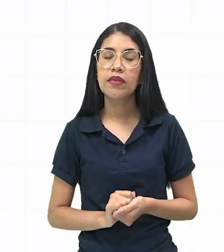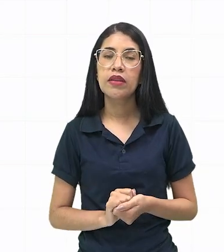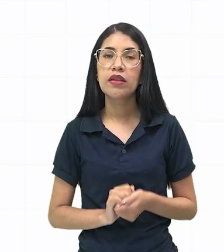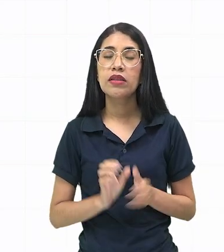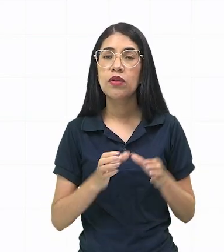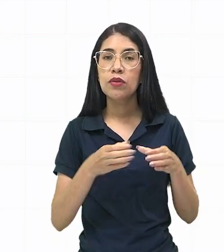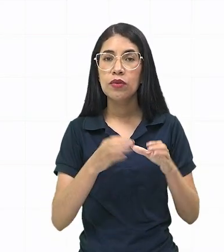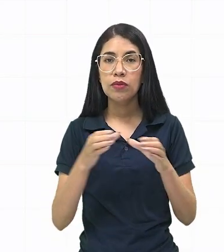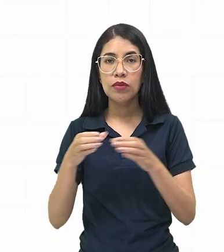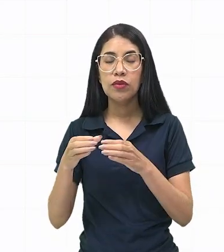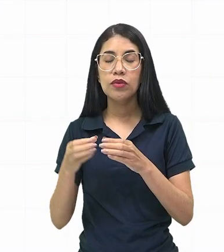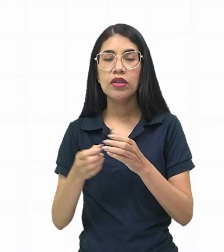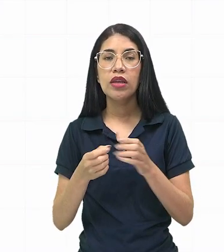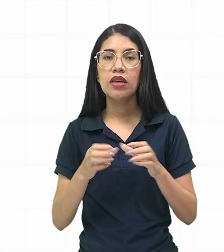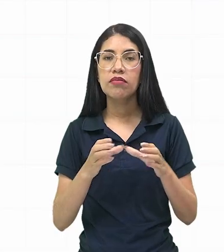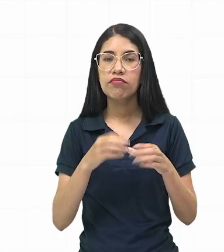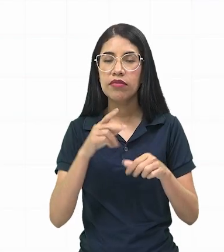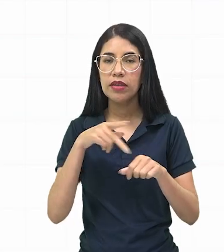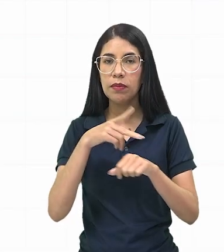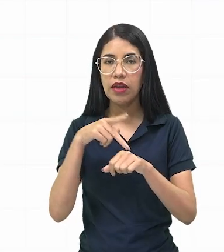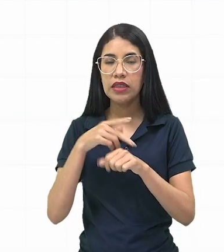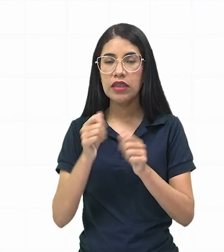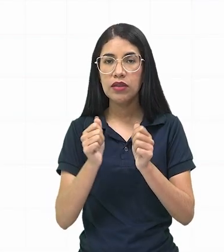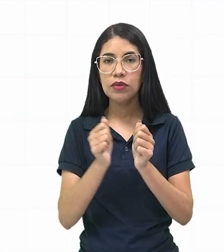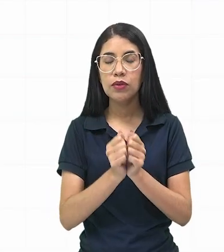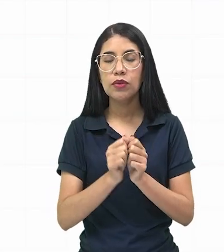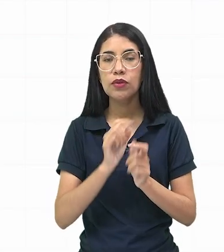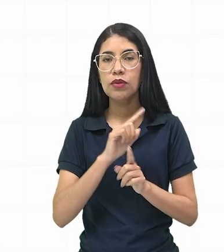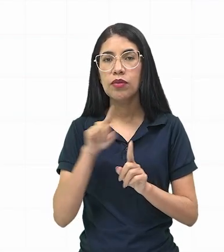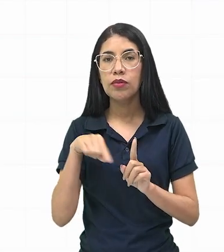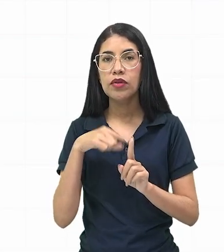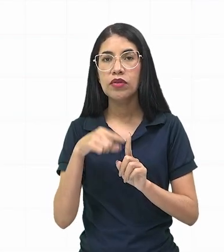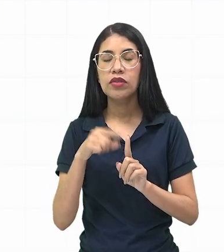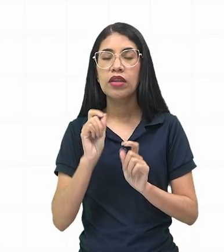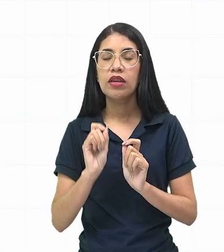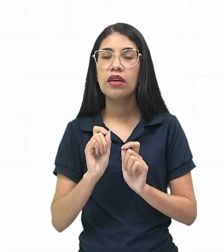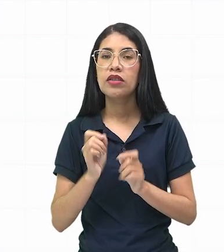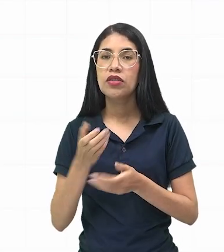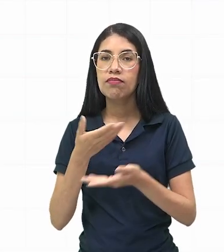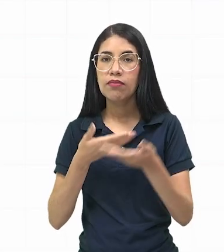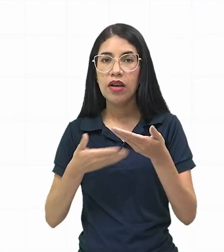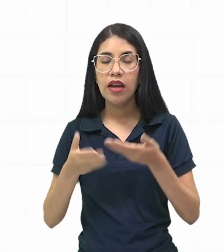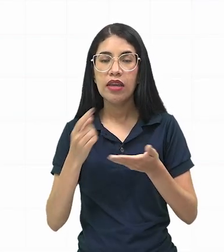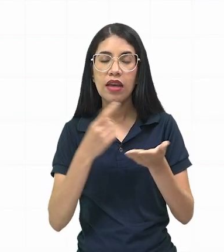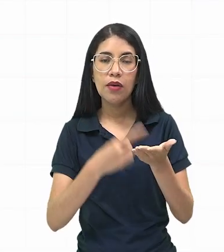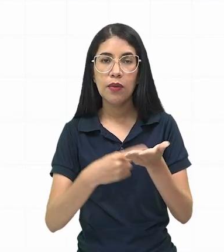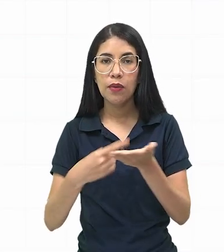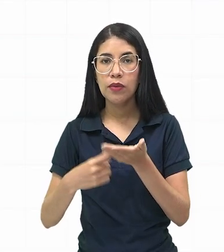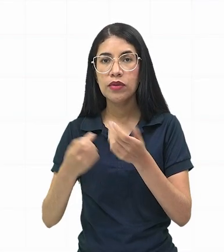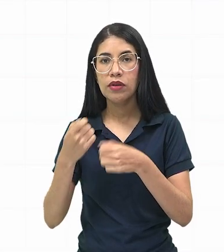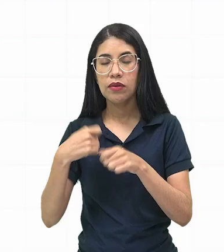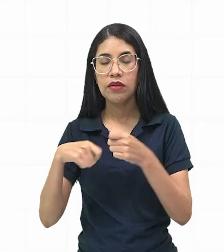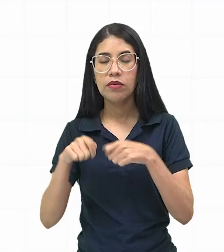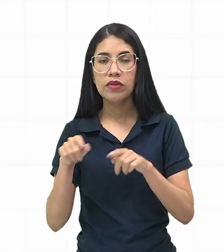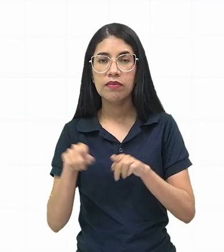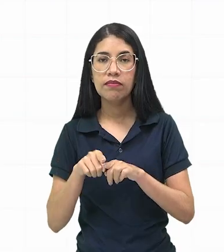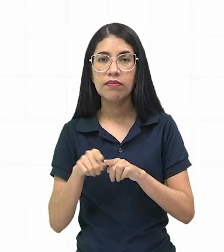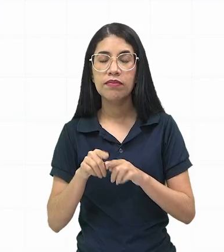associações criadas entre países, né, a fim de estreitar laços e acordos econômicos entre si.